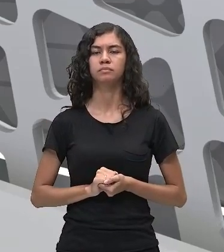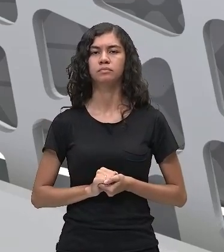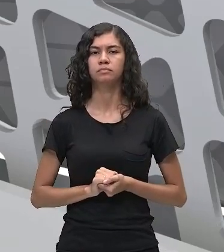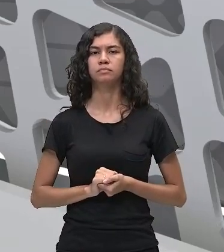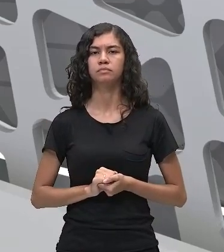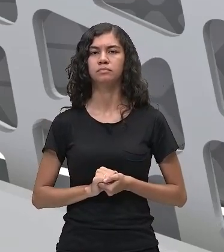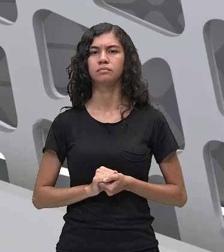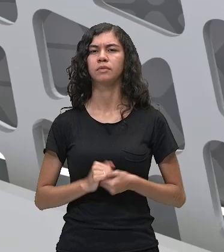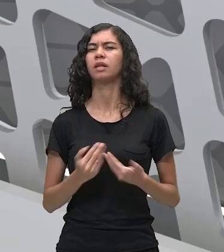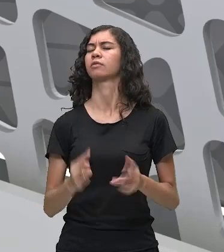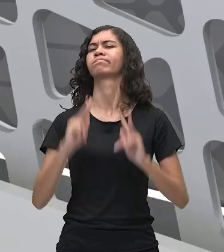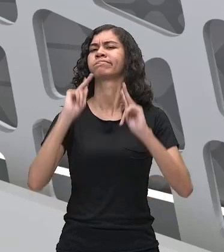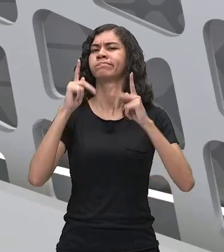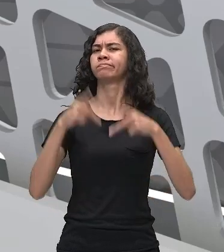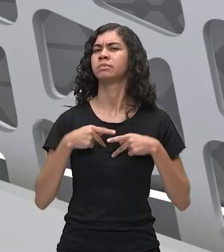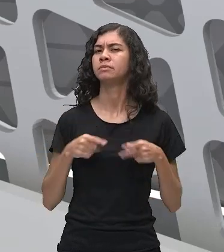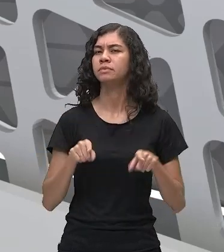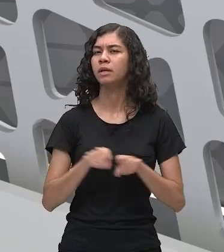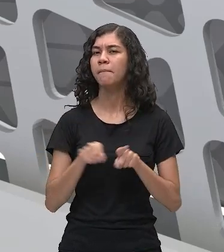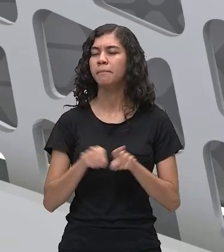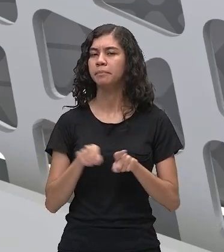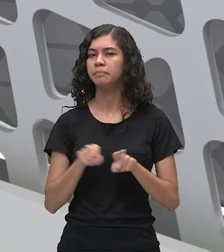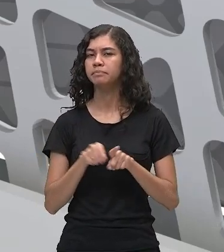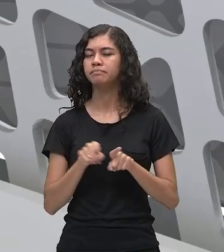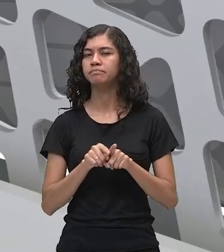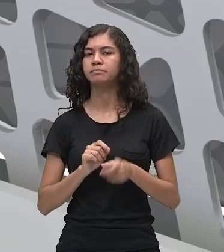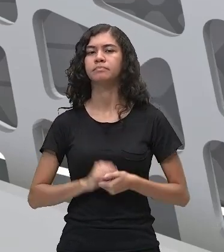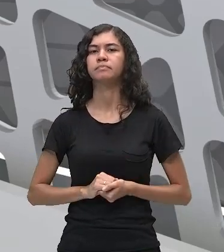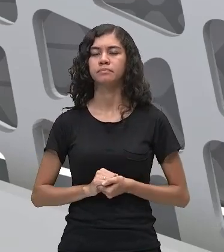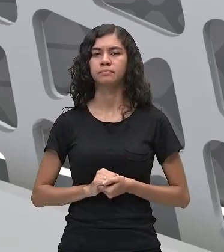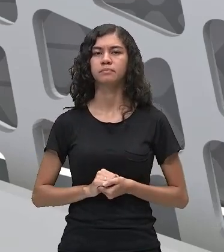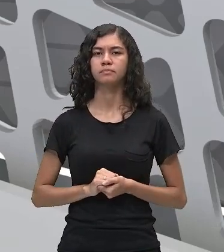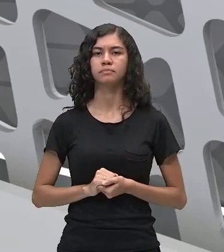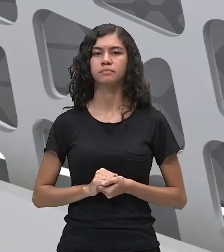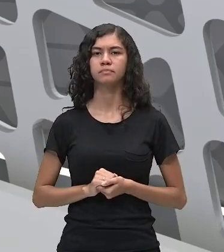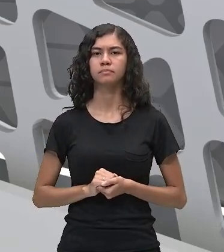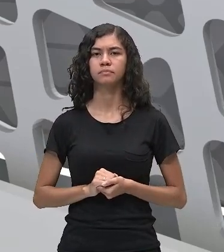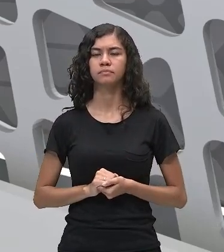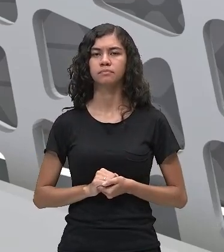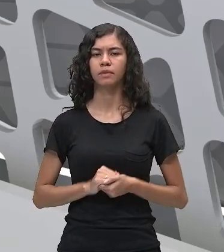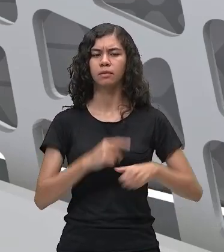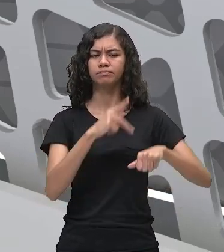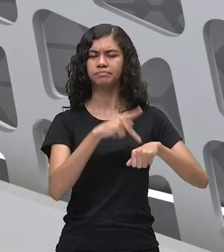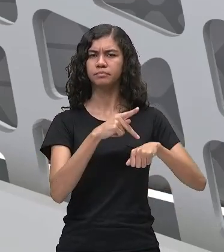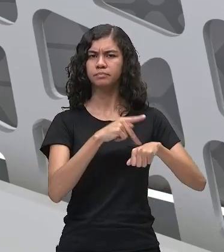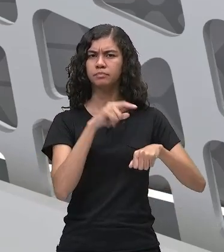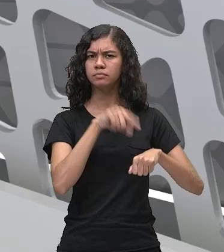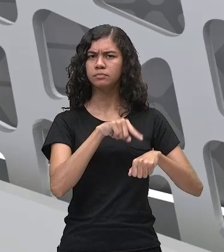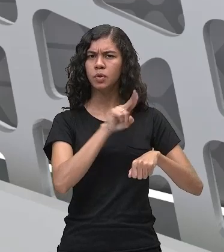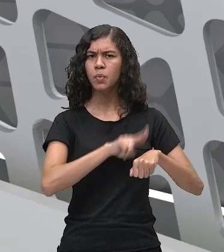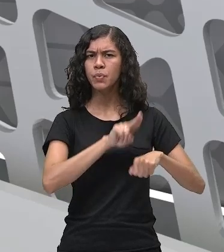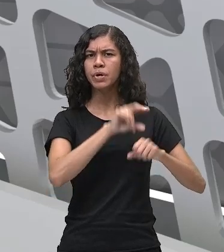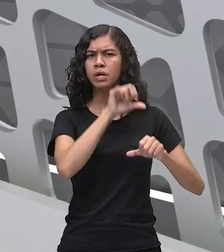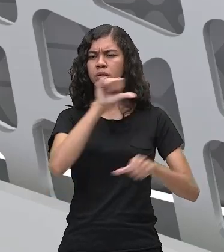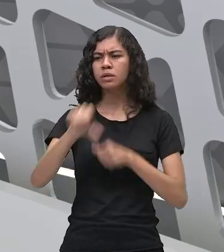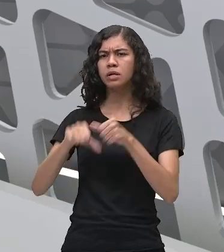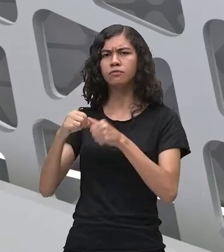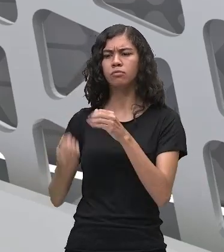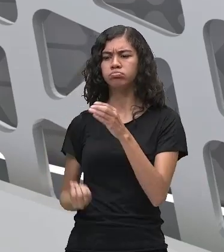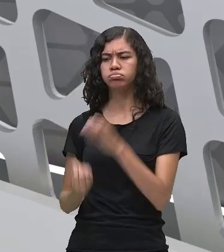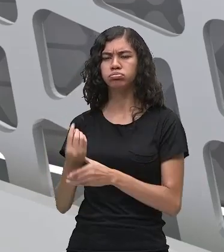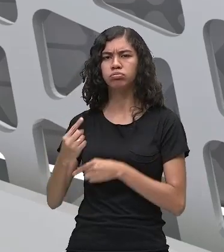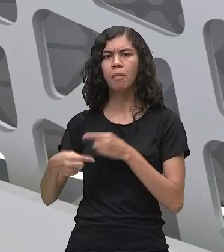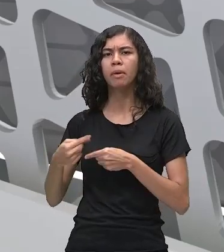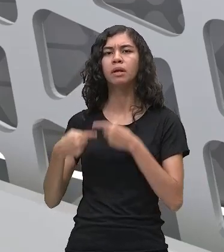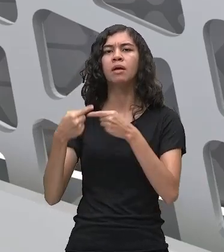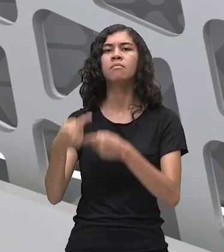humano também fez o quê? Ele fez ele pega esse petróleo e transforma em matéria-prima para